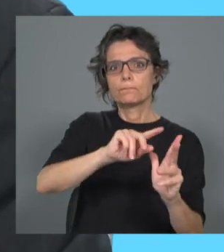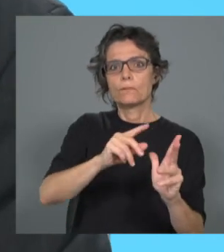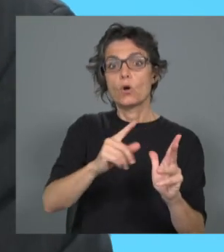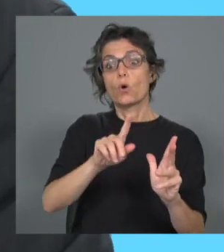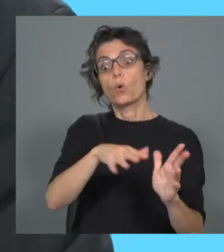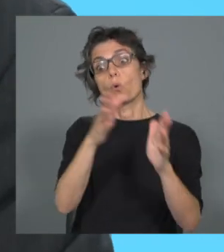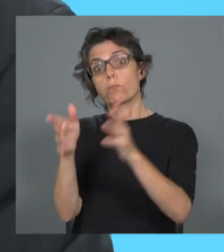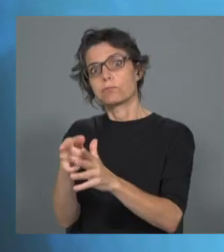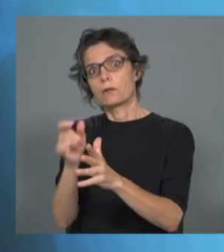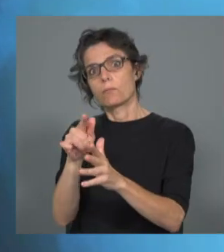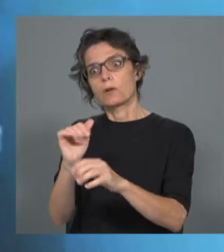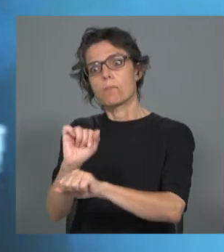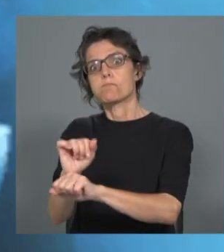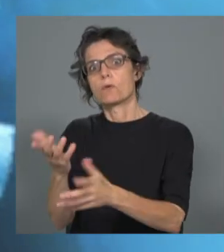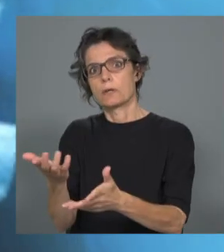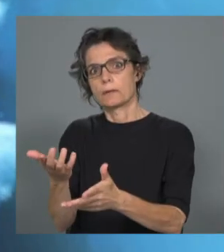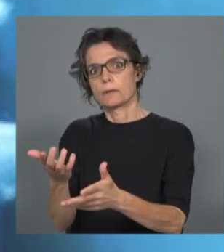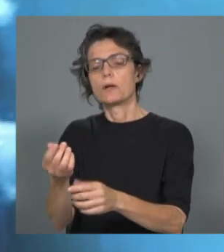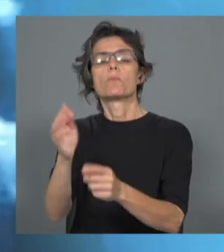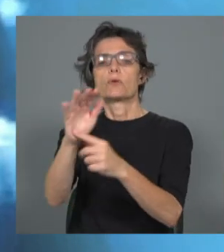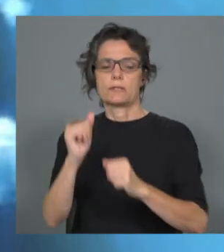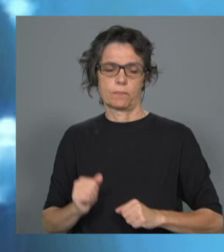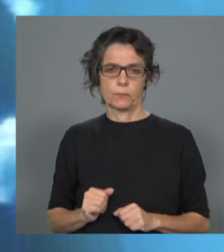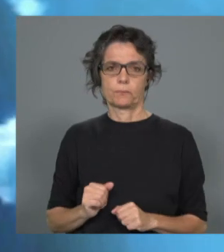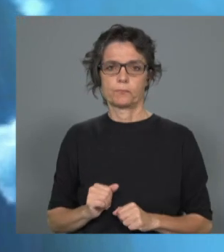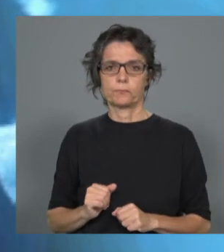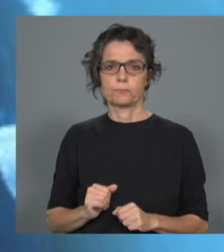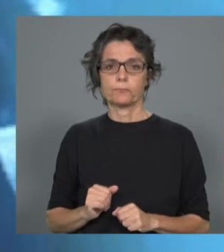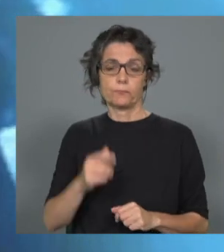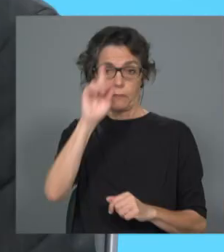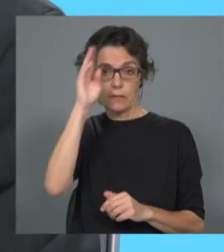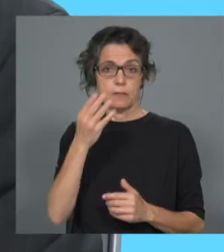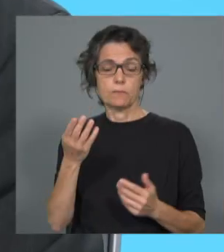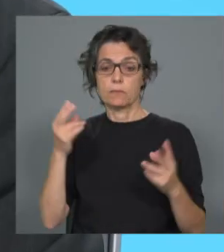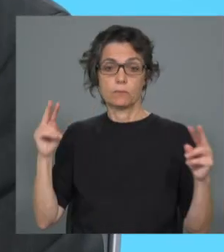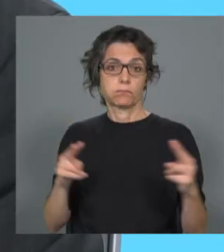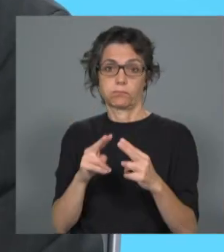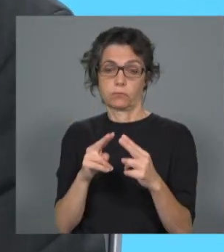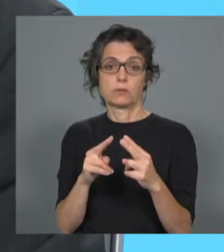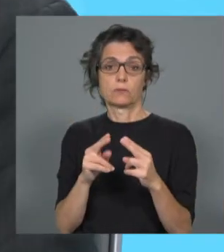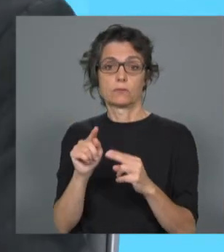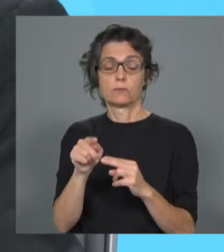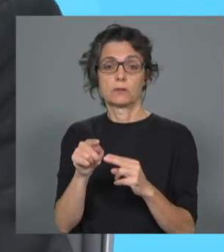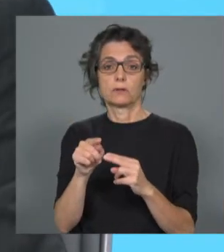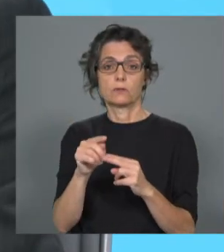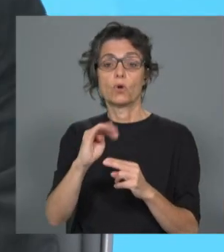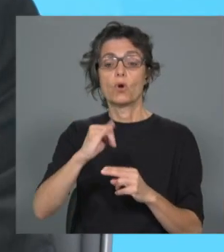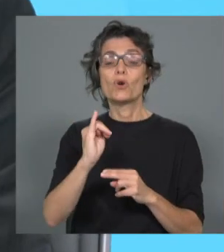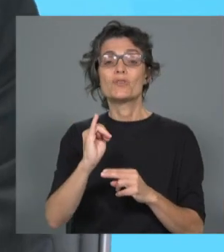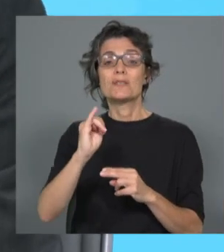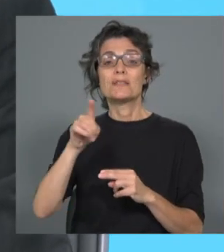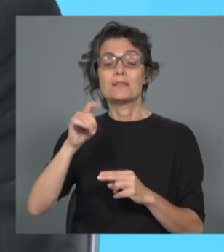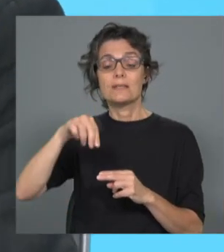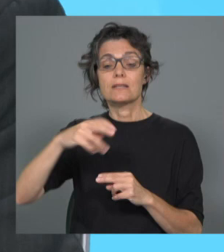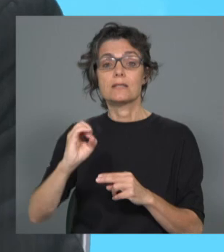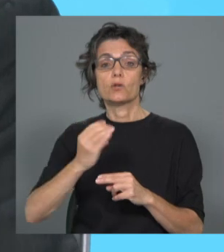Conhece certamente que, por exemplo, à volta do Sínodo ou melhor, do caminho sinodal na